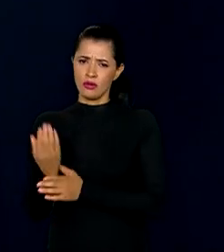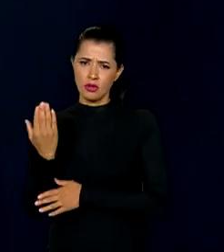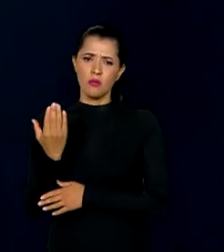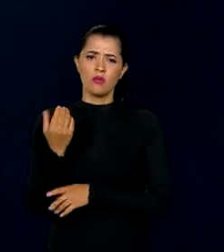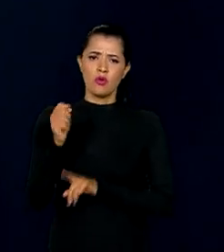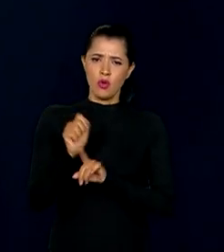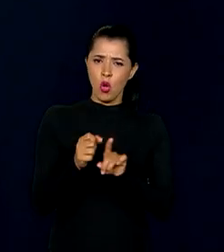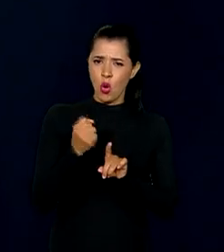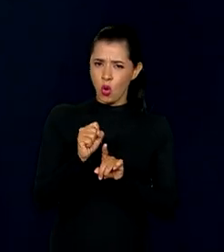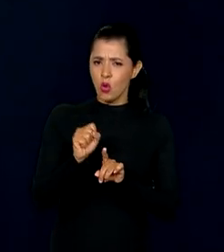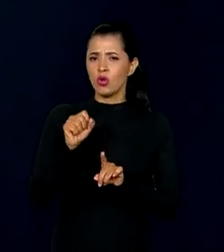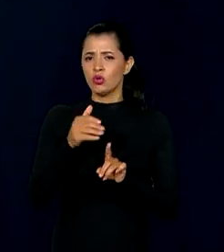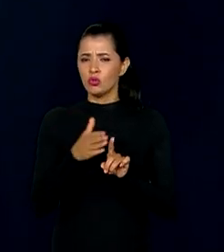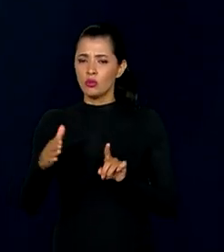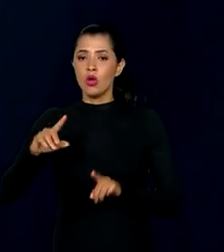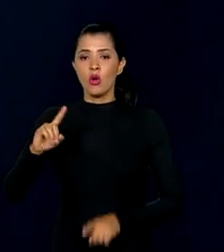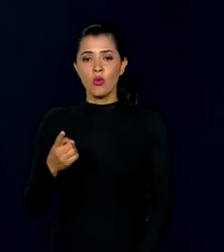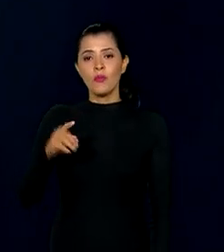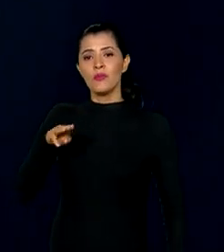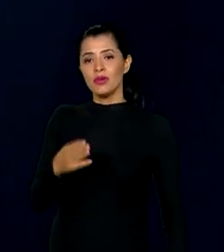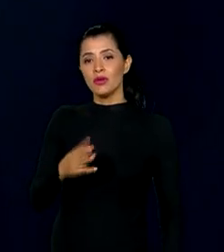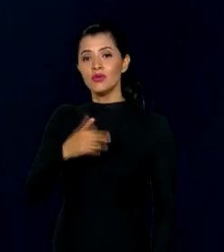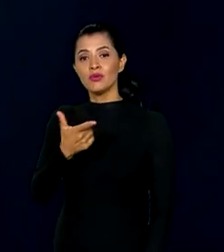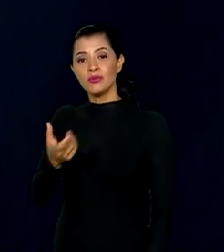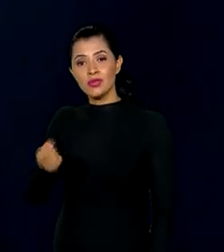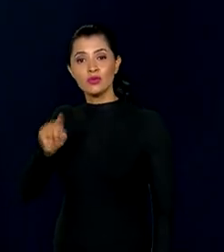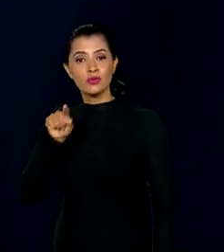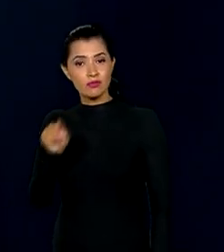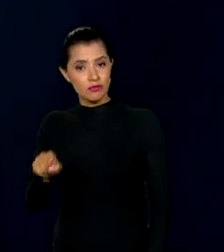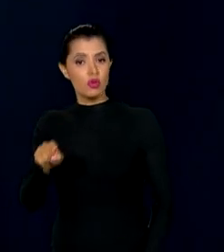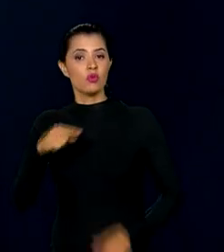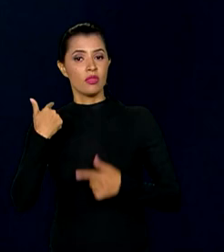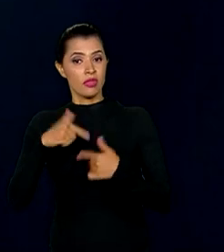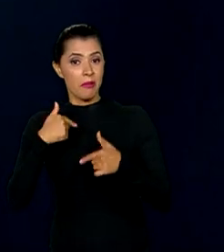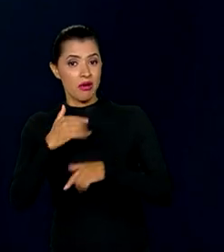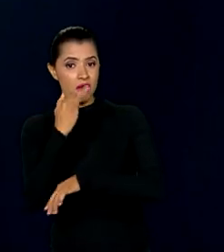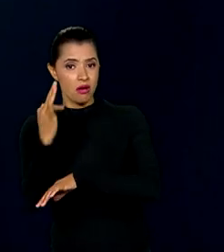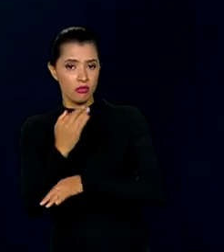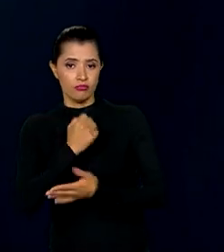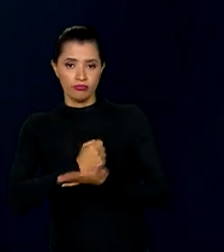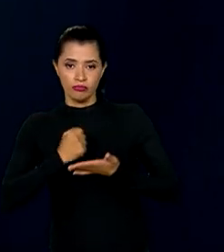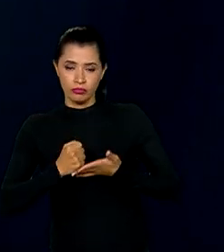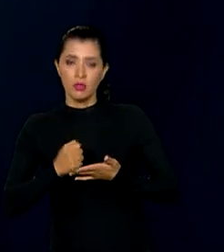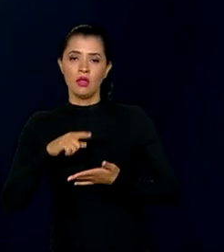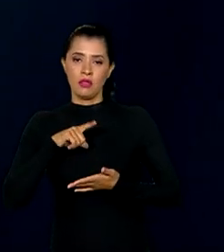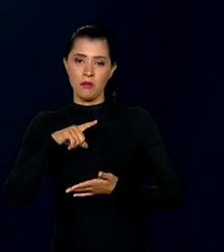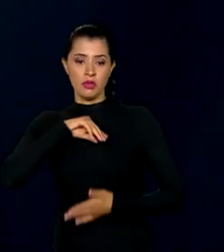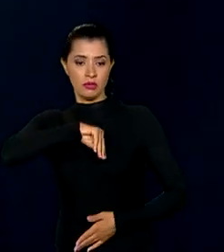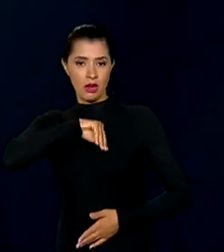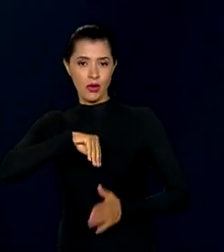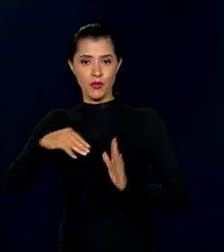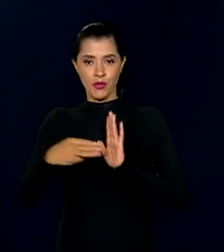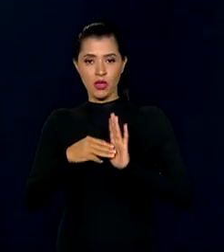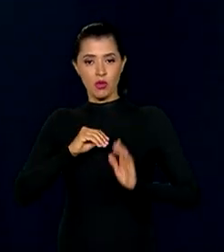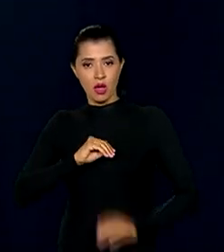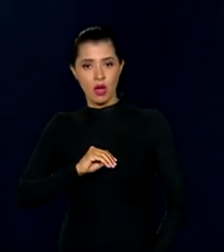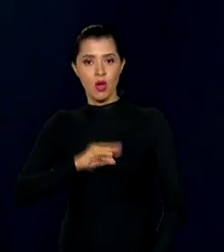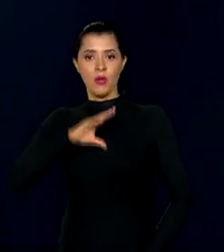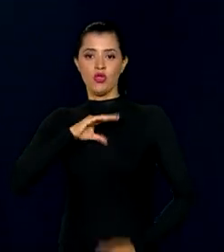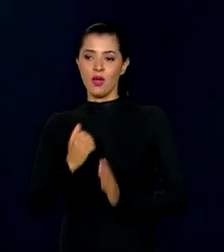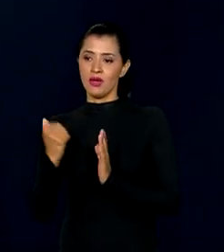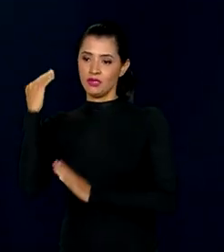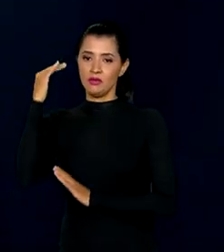8 meses, 1.200.000 empregos formais. O salário mínimo começou a aumentar acima da